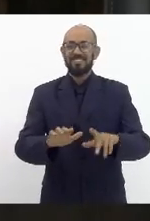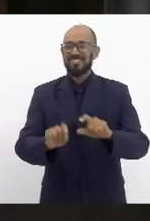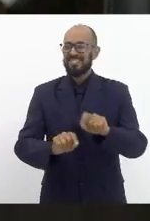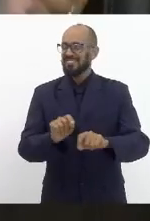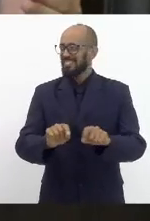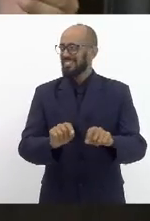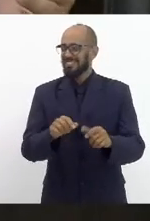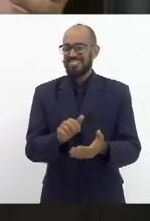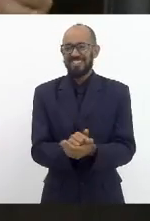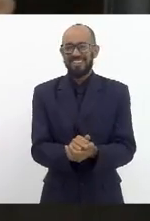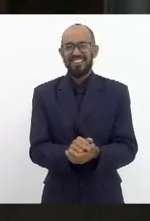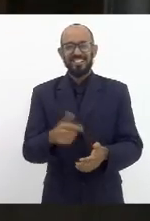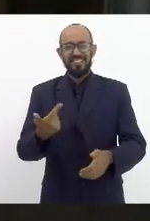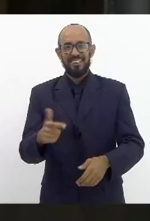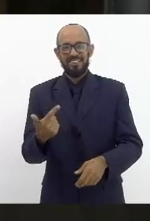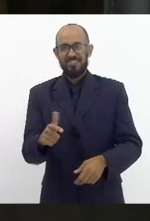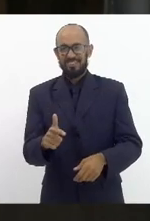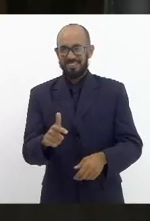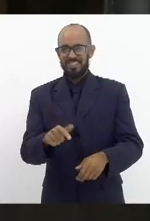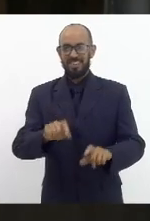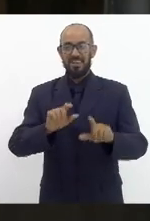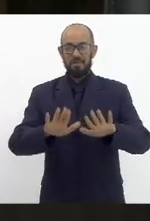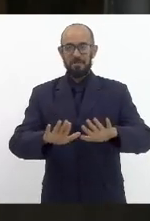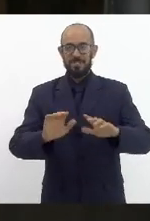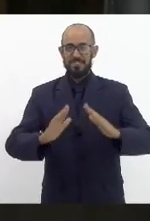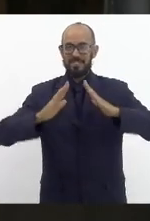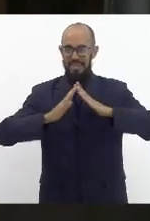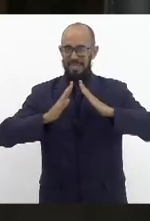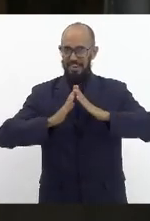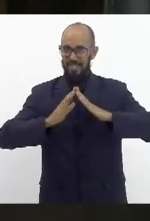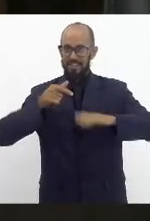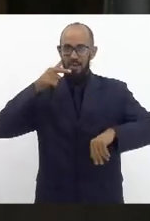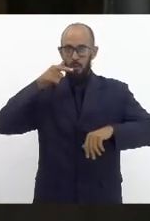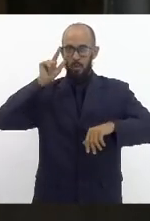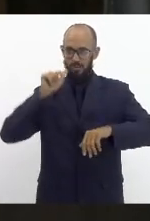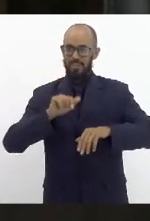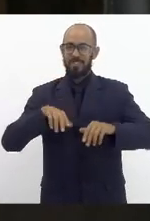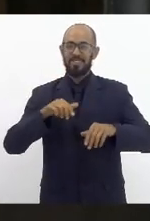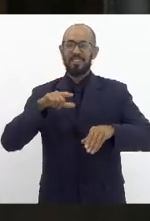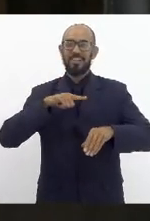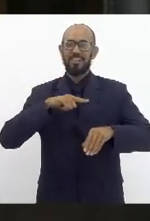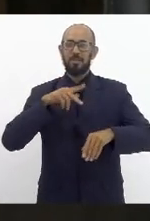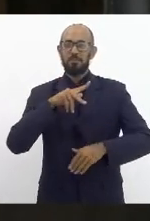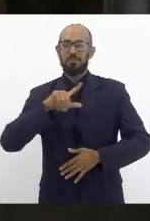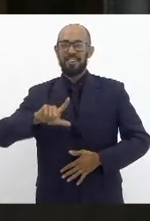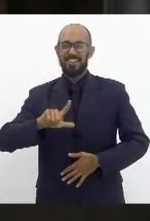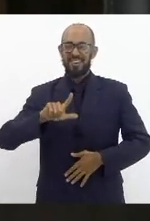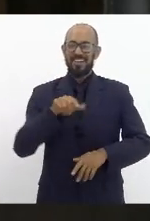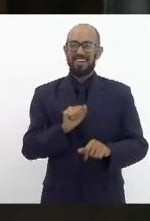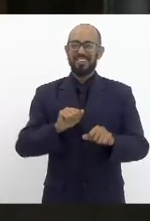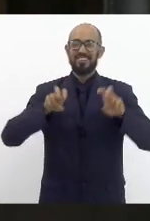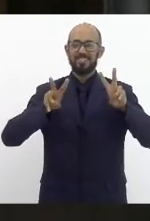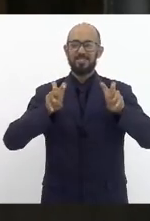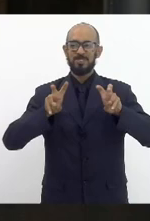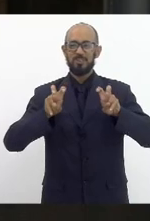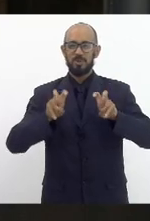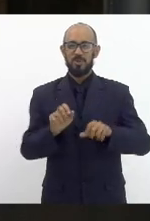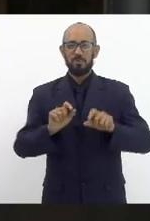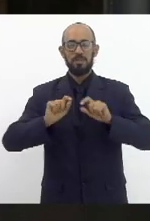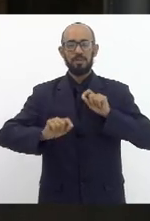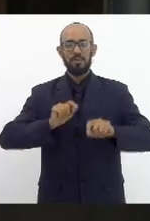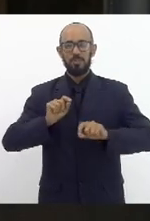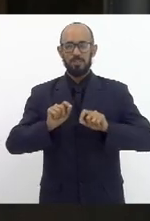ontem, não a isso especificamente, mas chegou à casa ontem o projeto de lei que trata sobre